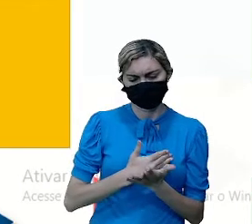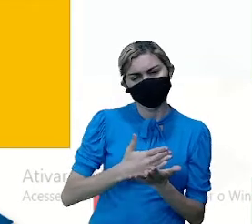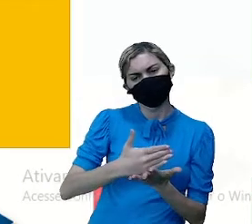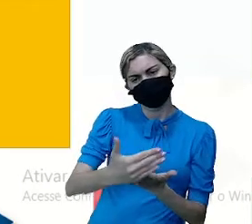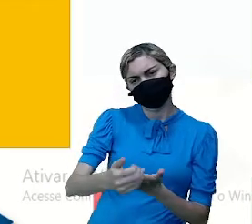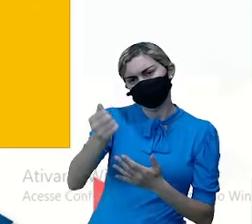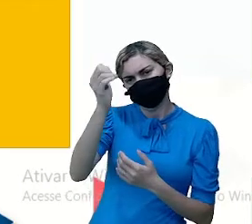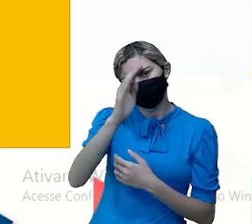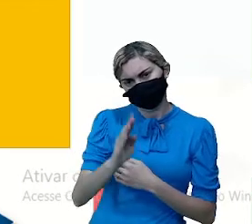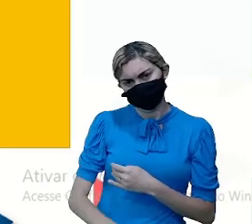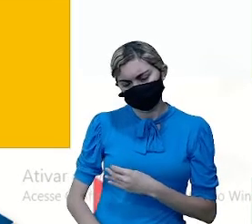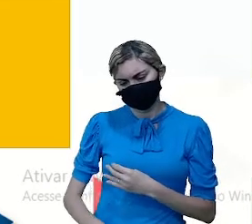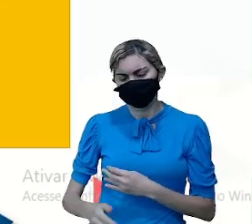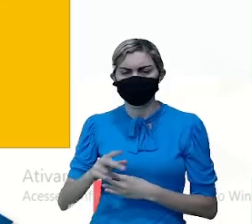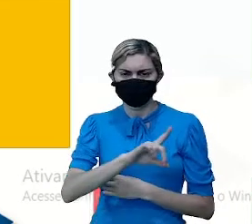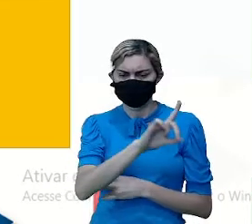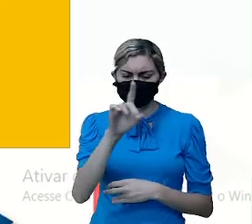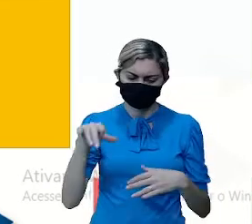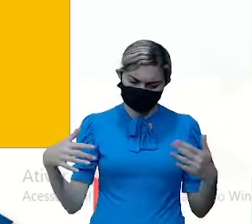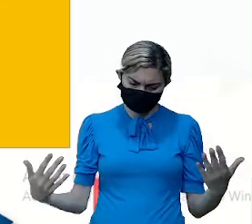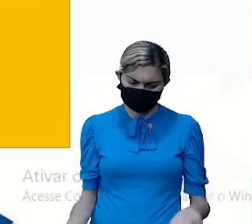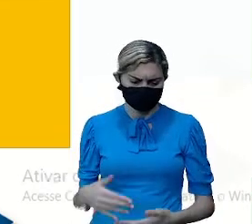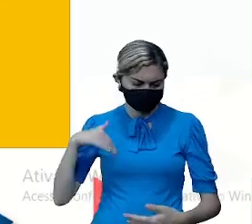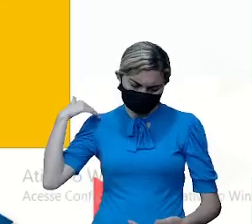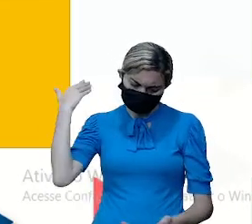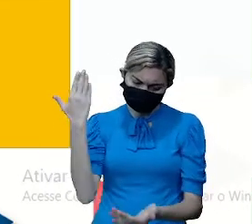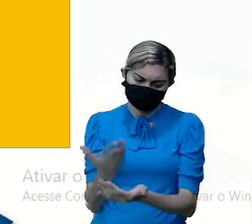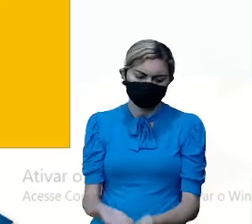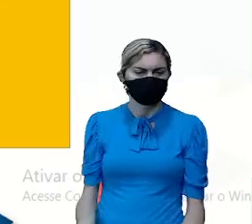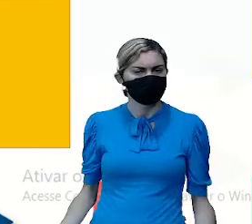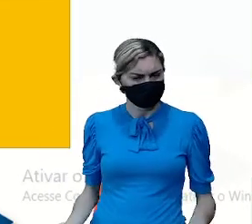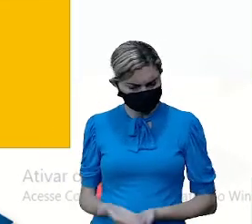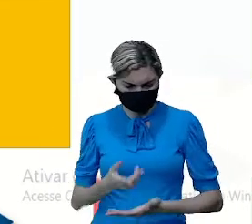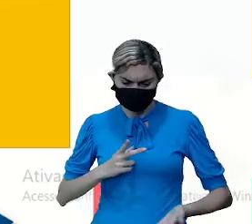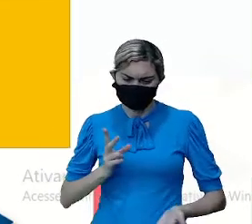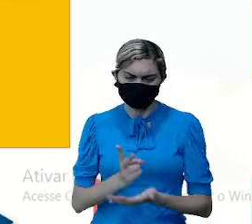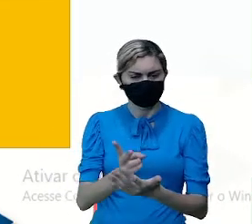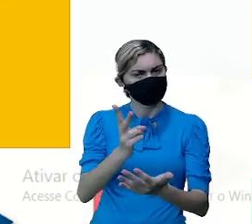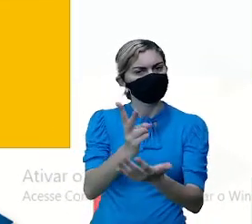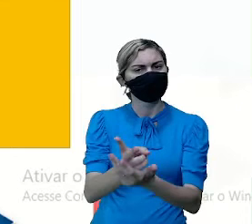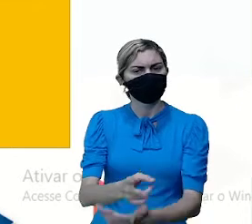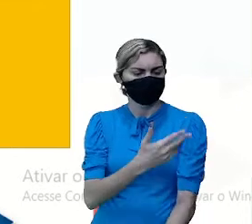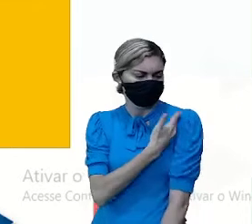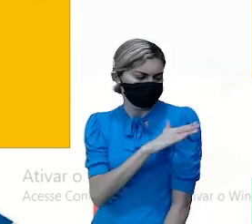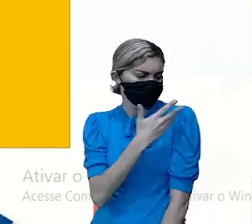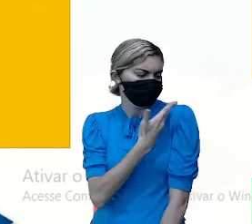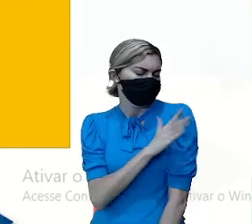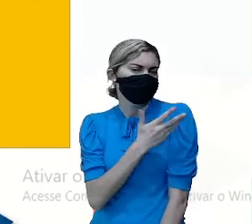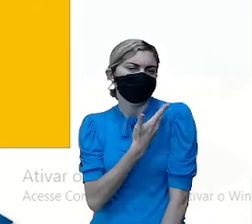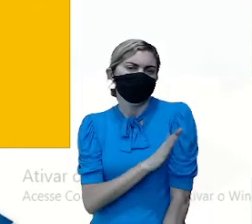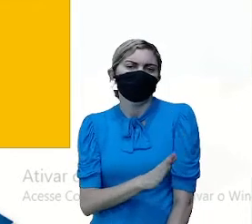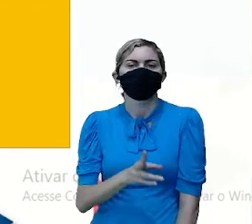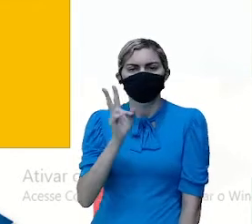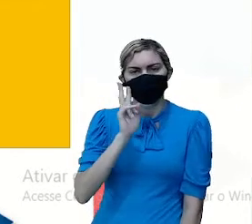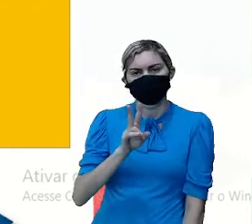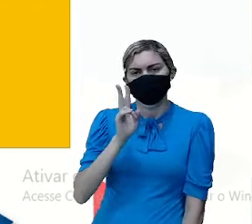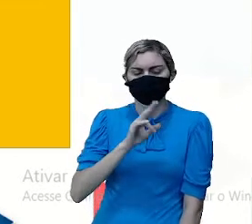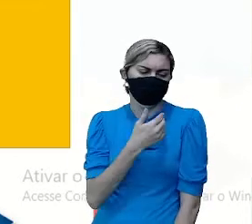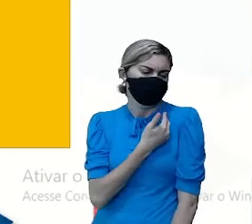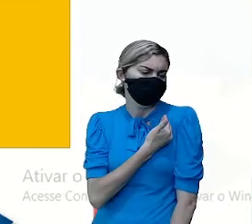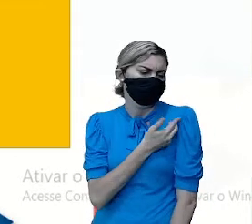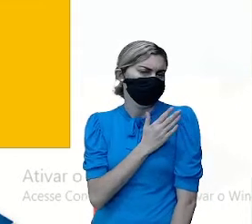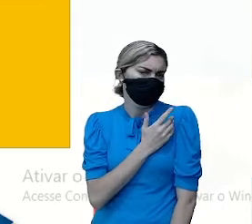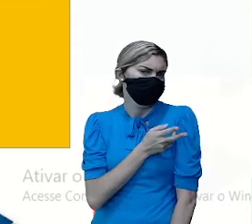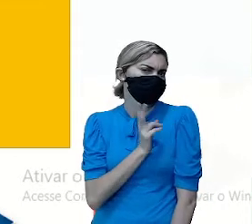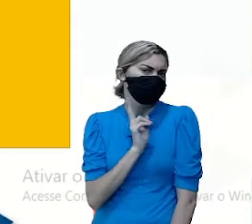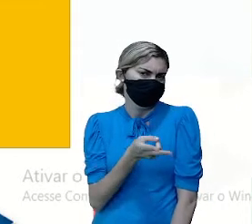do Brasil e nos dias de hoje, até hoje, eles sofrem o quê? O preconceito. Lembrar disso, o preconceito